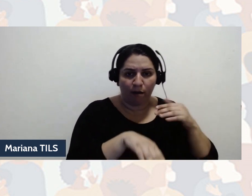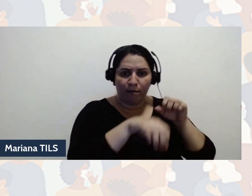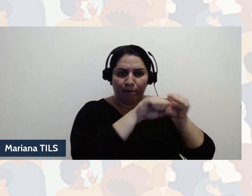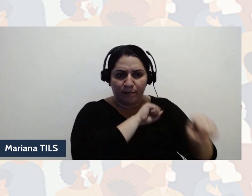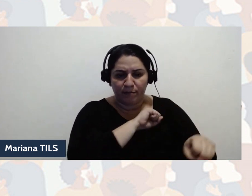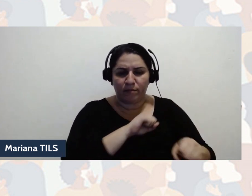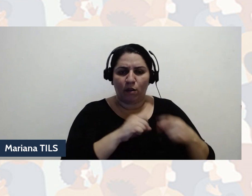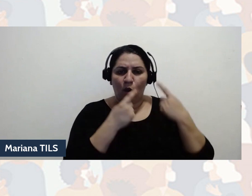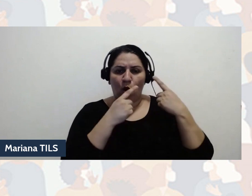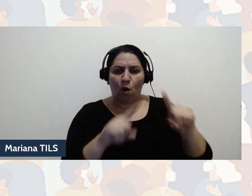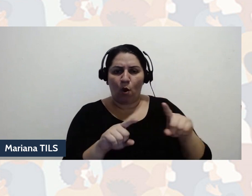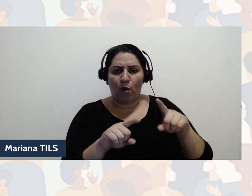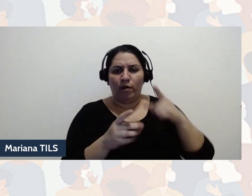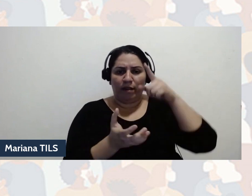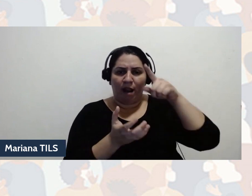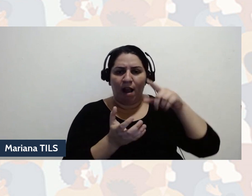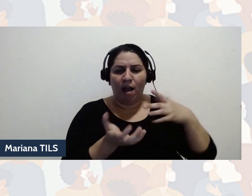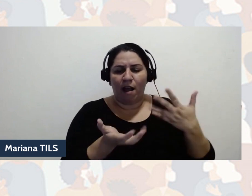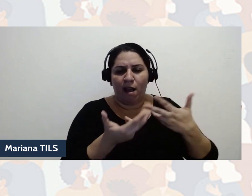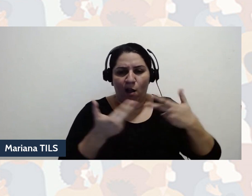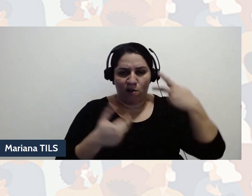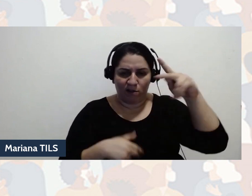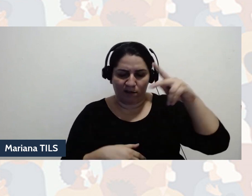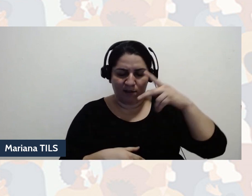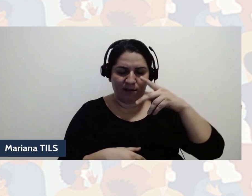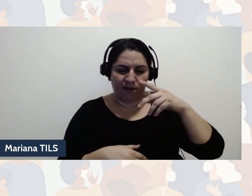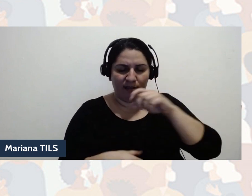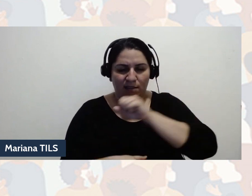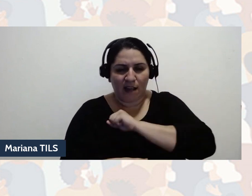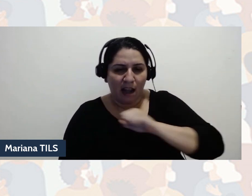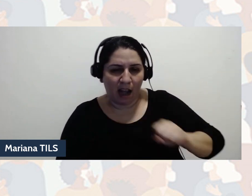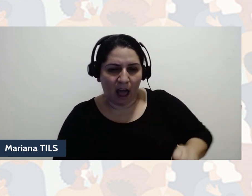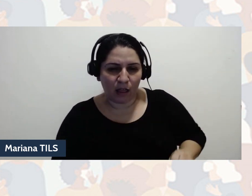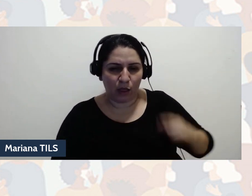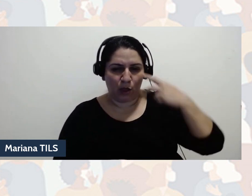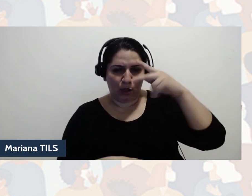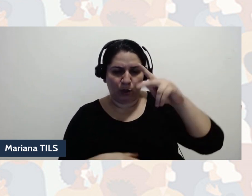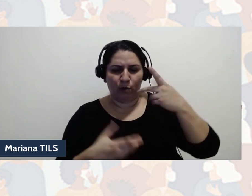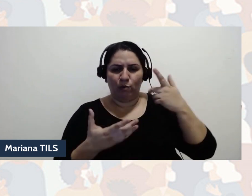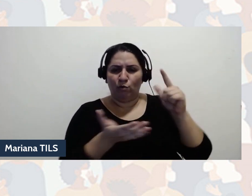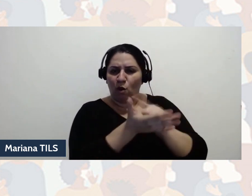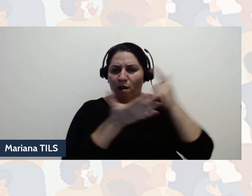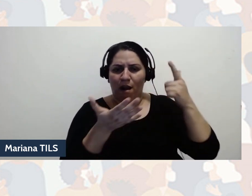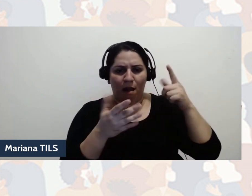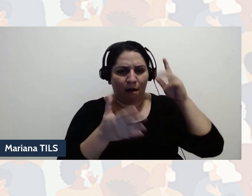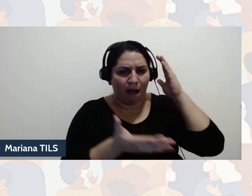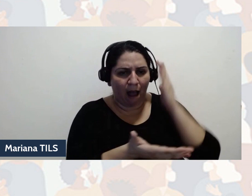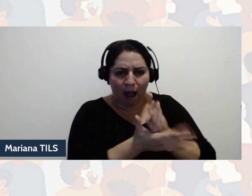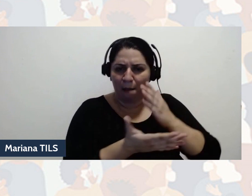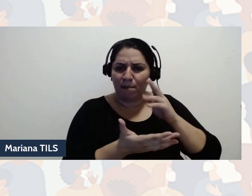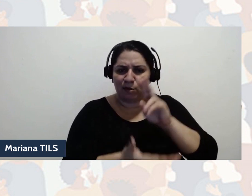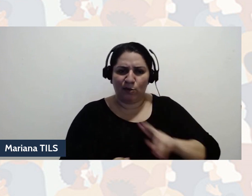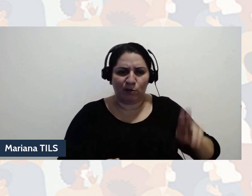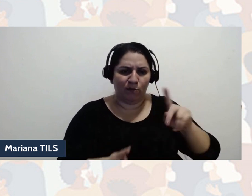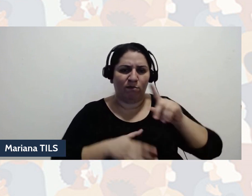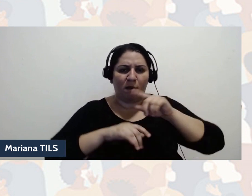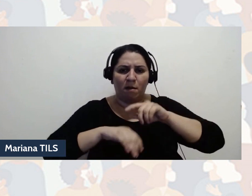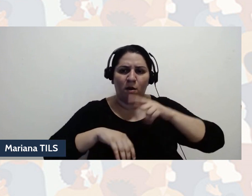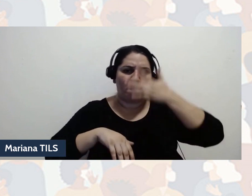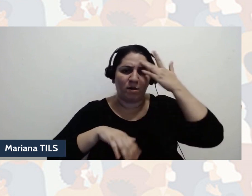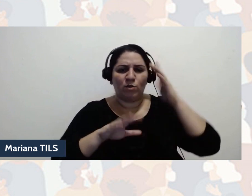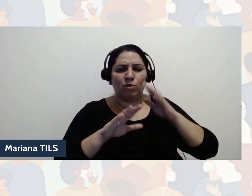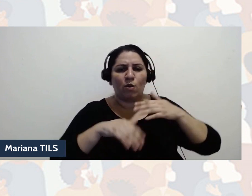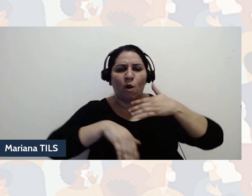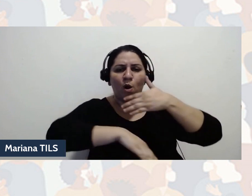a Constituição é suspensa, né? Os jornais são censurados, não há muitos protestos nas ruas depois disso,